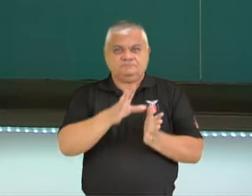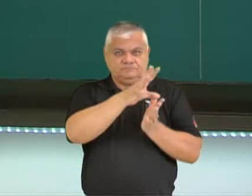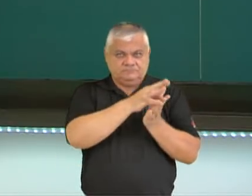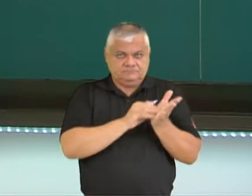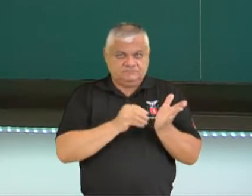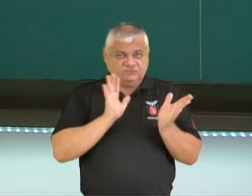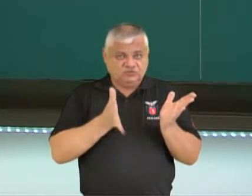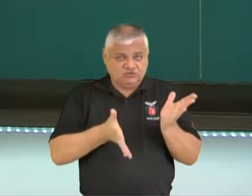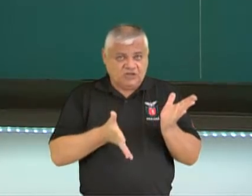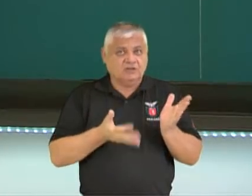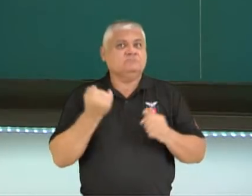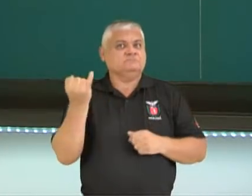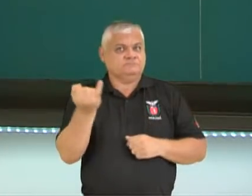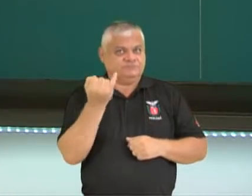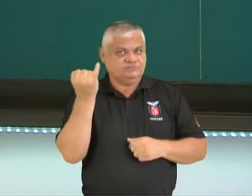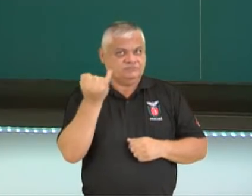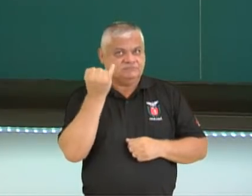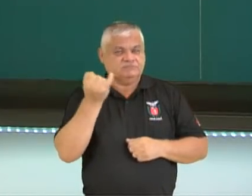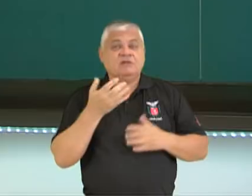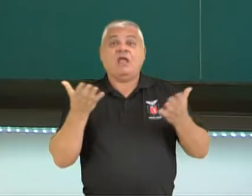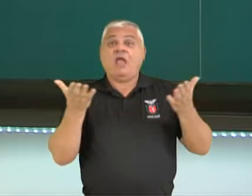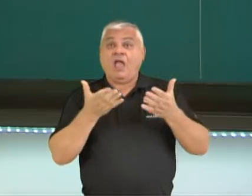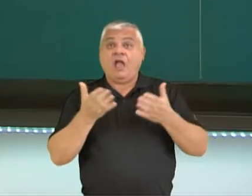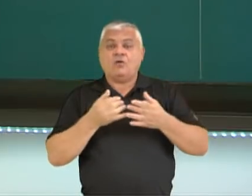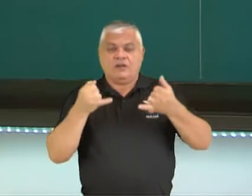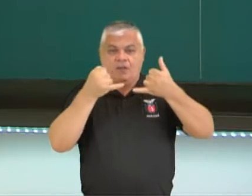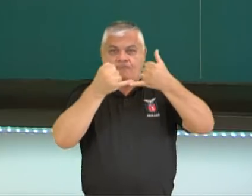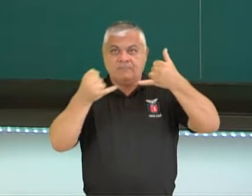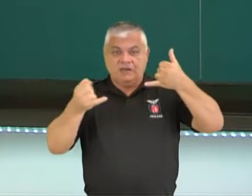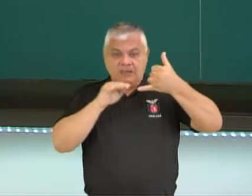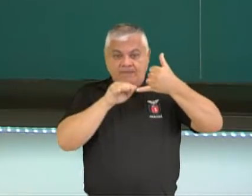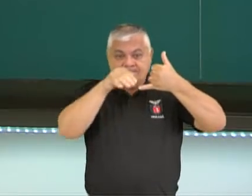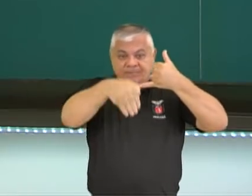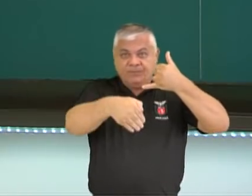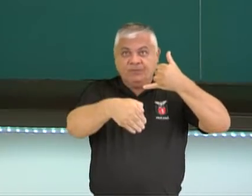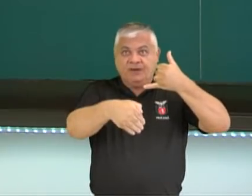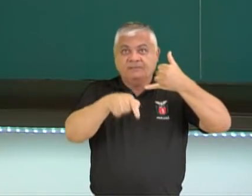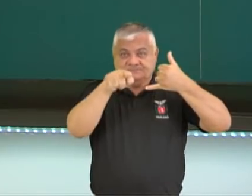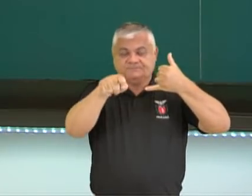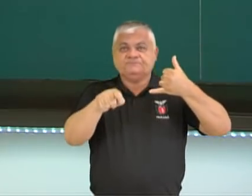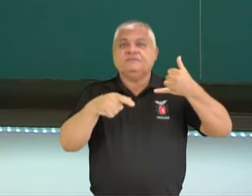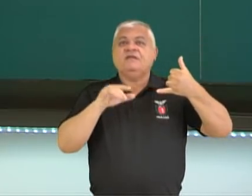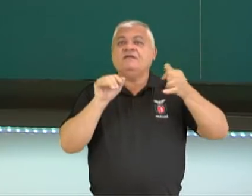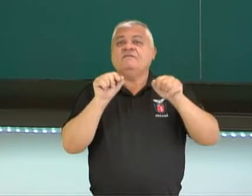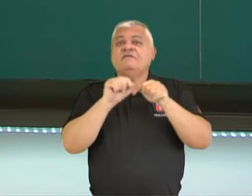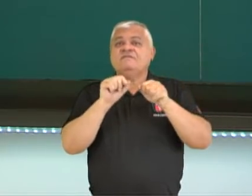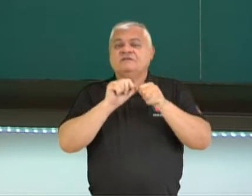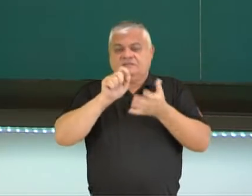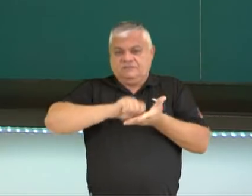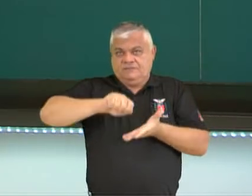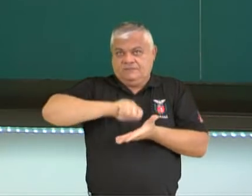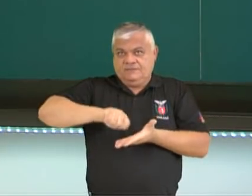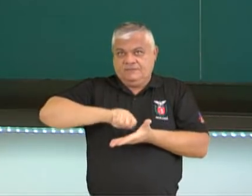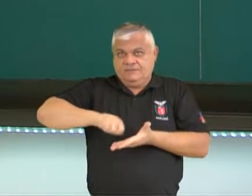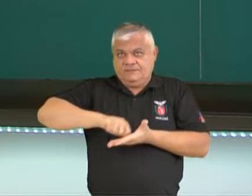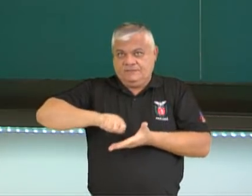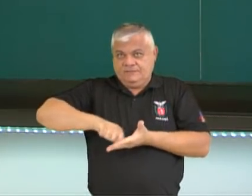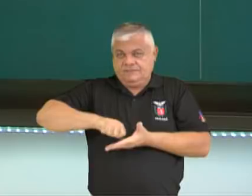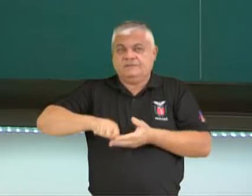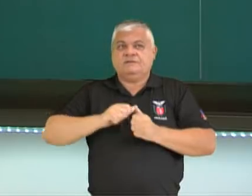Copiou? Importante. Agora você vai pular uma linha aí no seu caderno e vai fazer essa anotação aqui, ó.